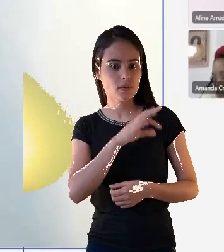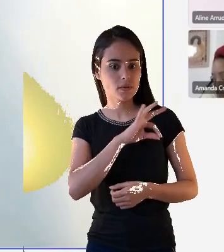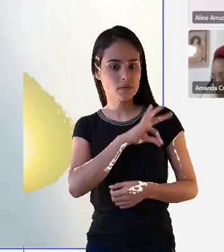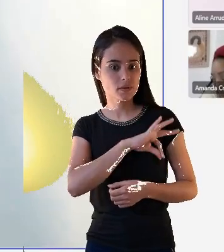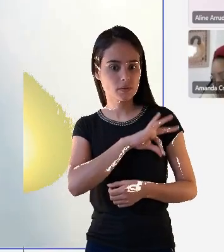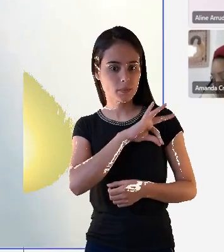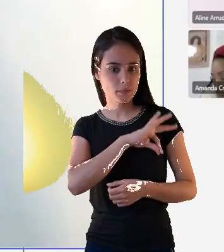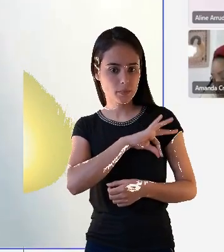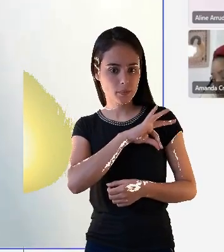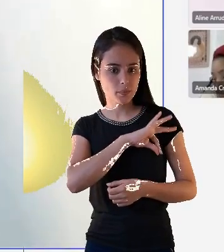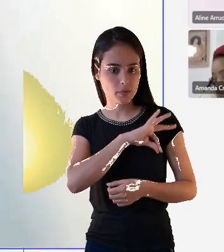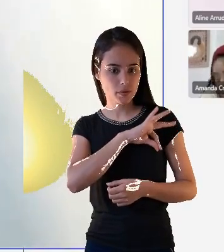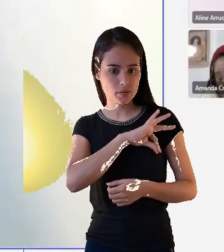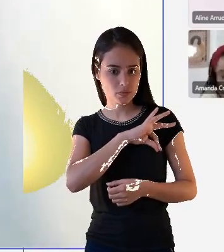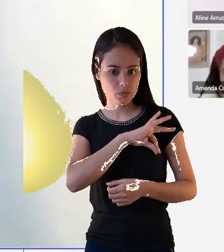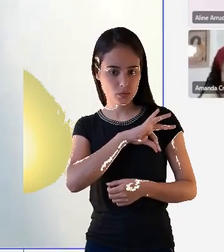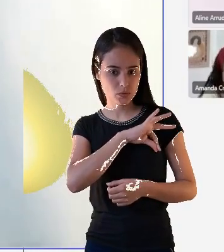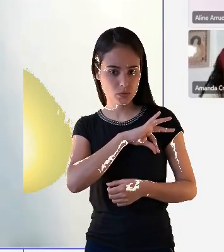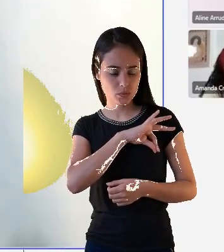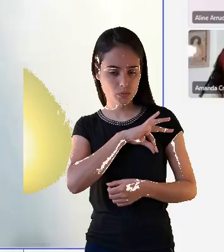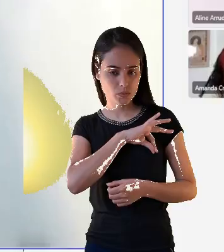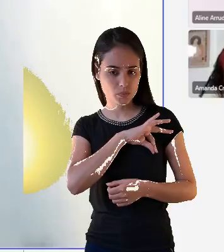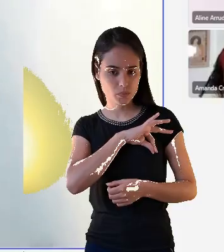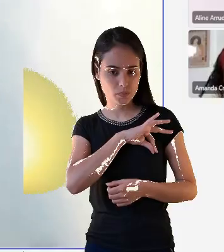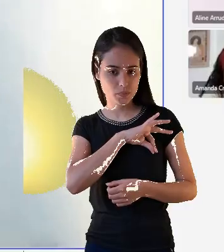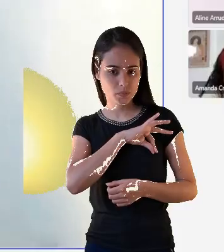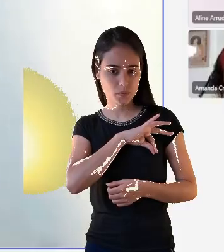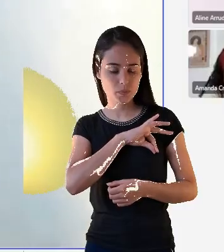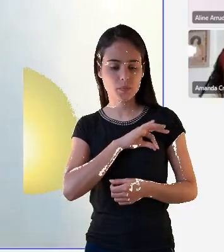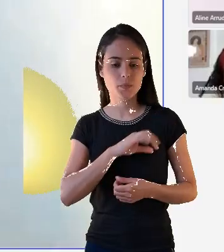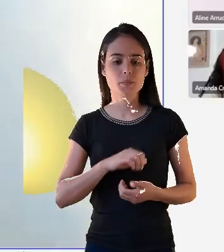filha do general Lott, neta do Felipe,